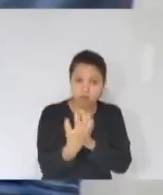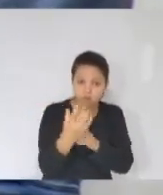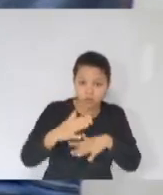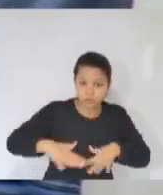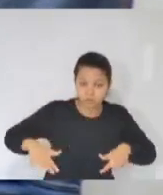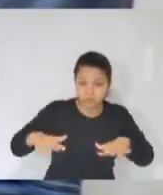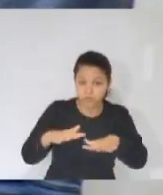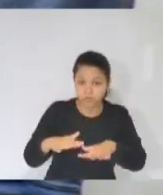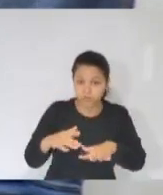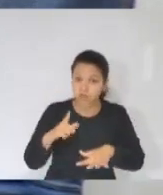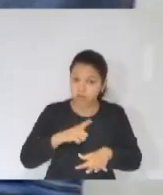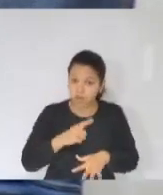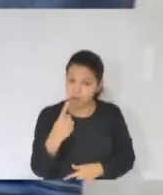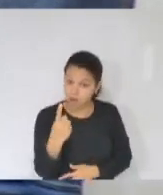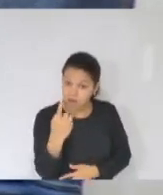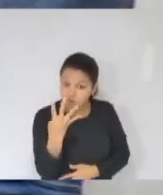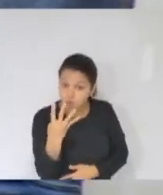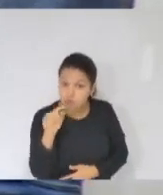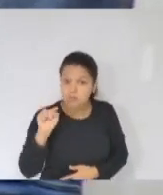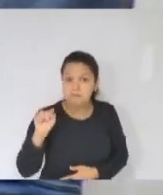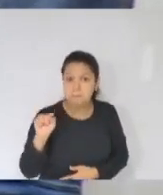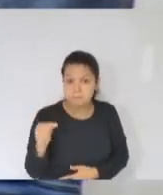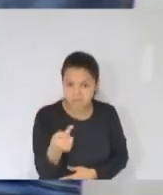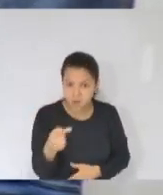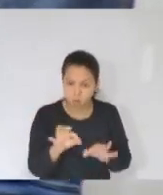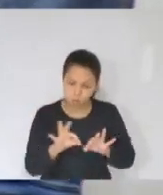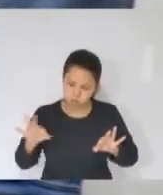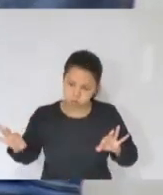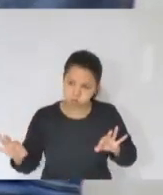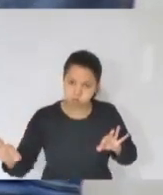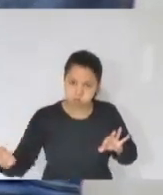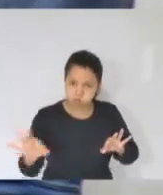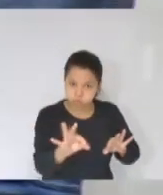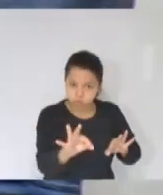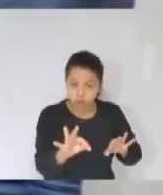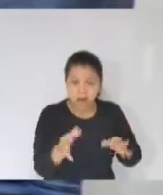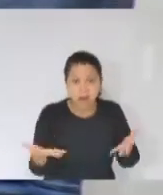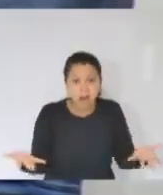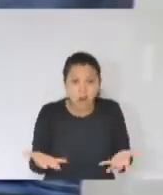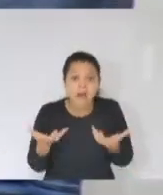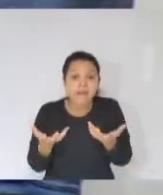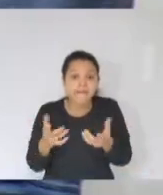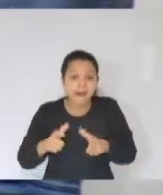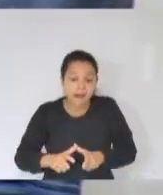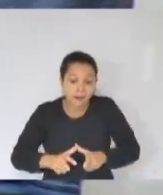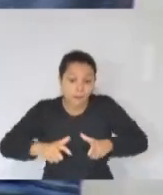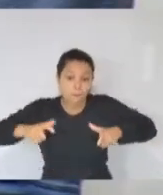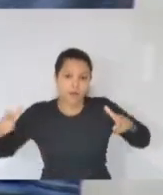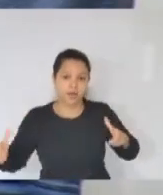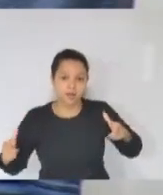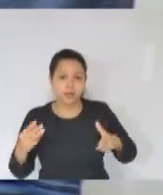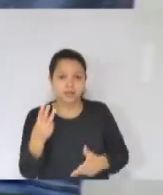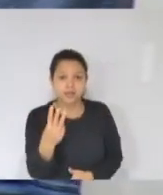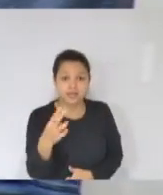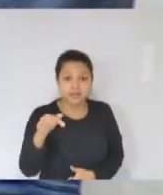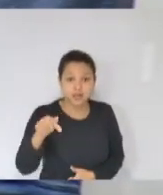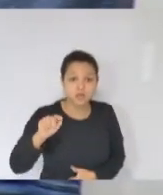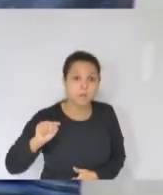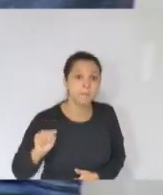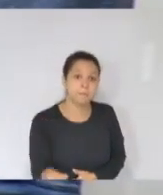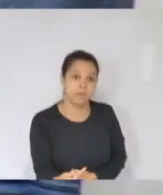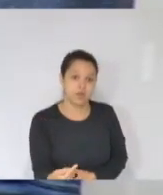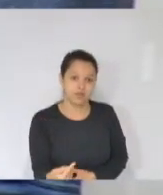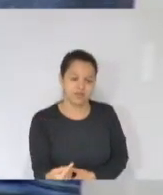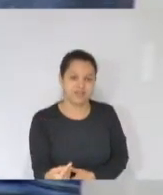hectares os nossos índios têm lá no Vale Norte. Eles querem ampliar para 37 mil hectares,